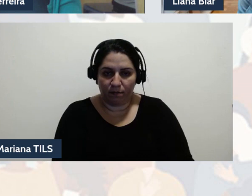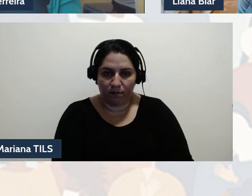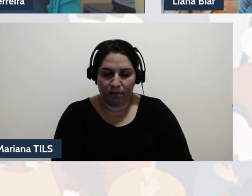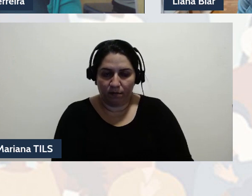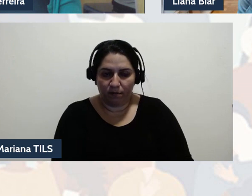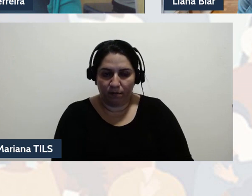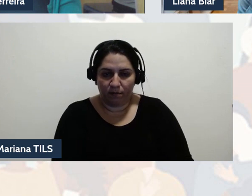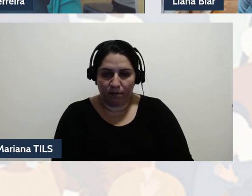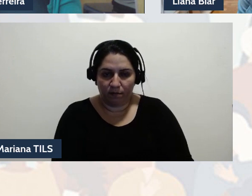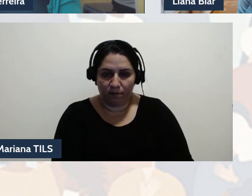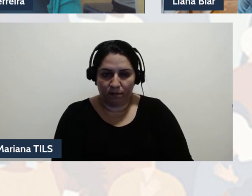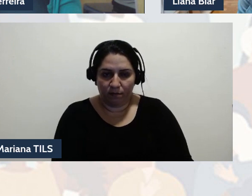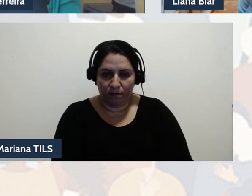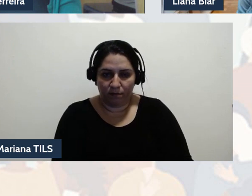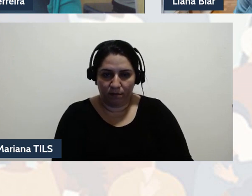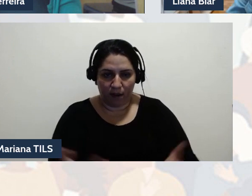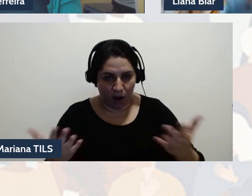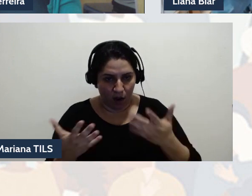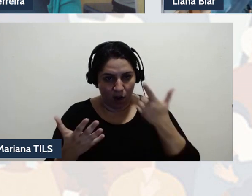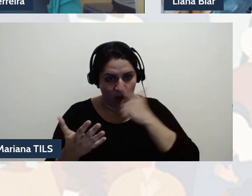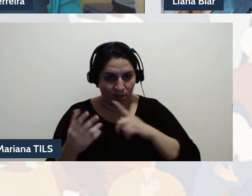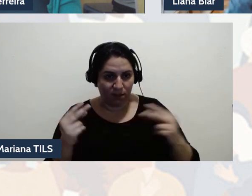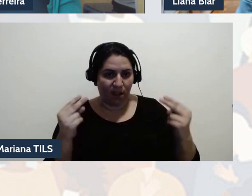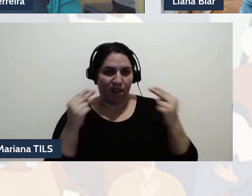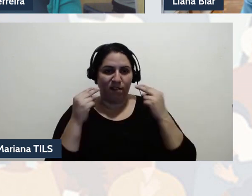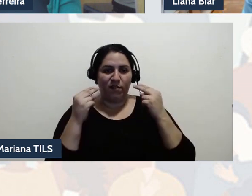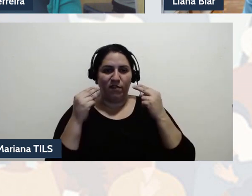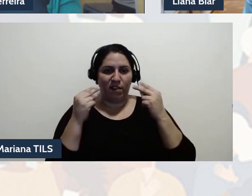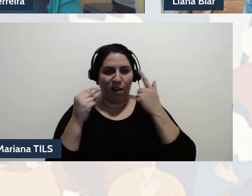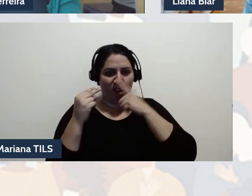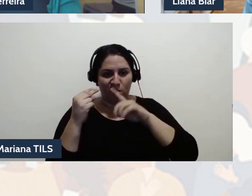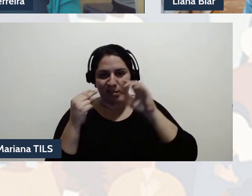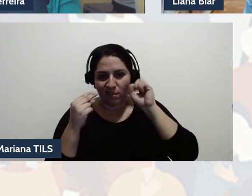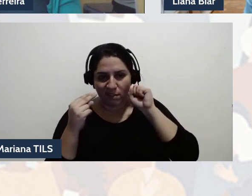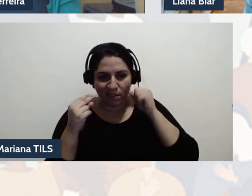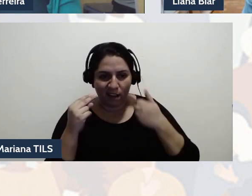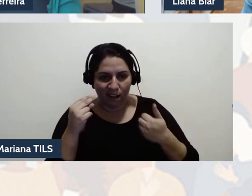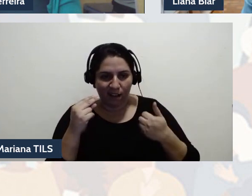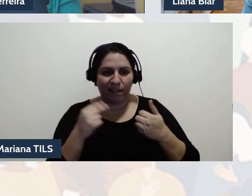Oi, agora vocês estão me vendo? Sim.